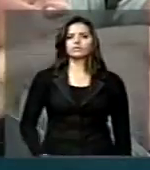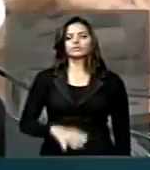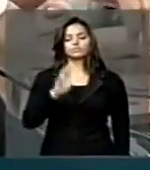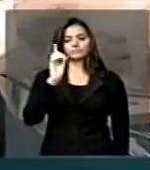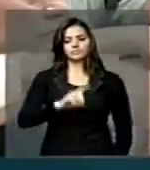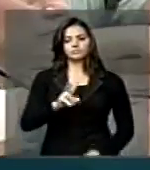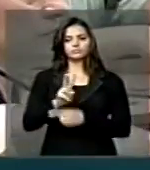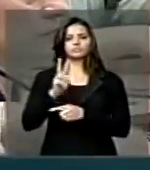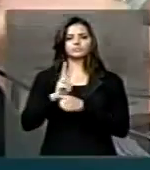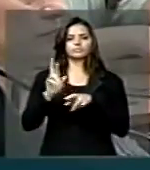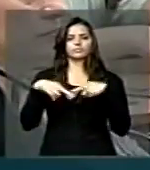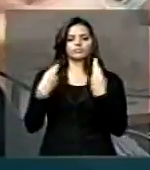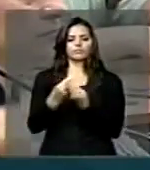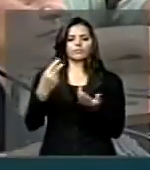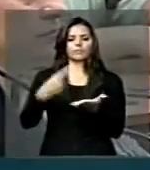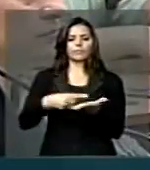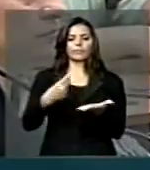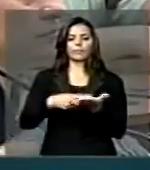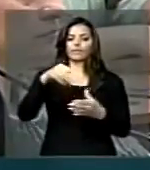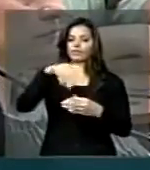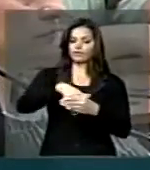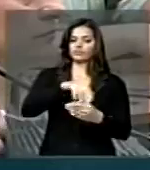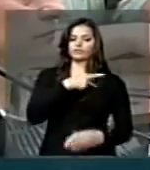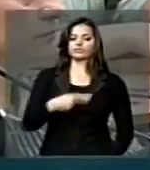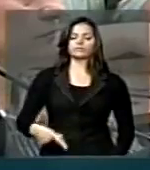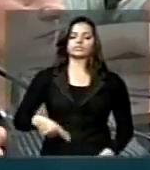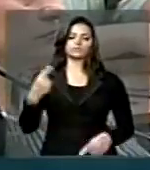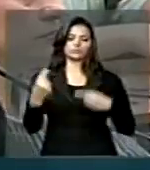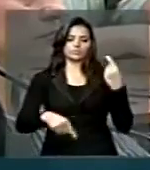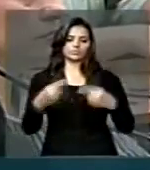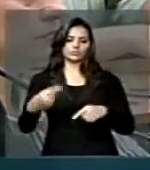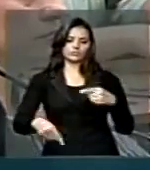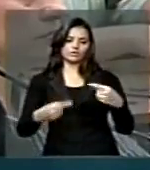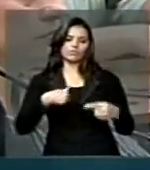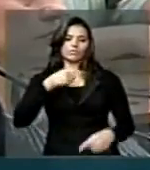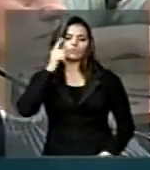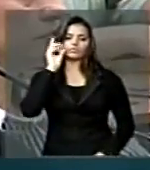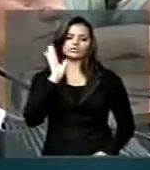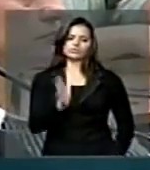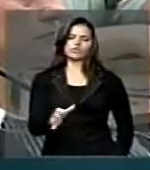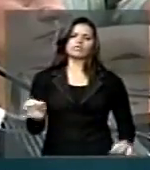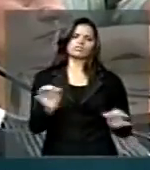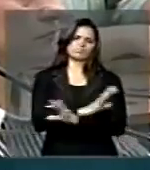preservados e a sessão foi convocada para eleição. Discussão, eu acho que ontem já foi demais, senhor presidente. Muito obrigado.